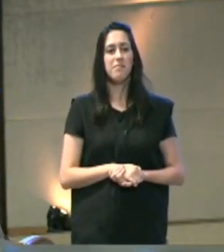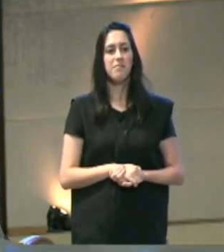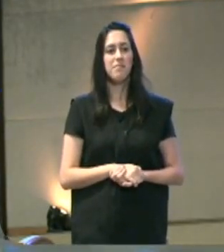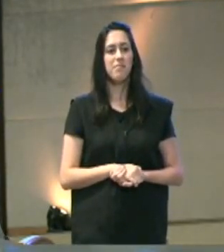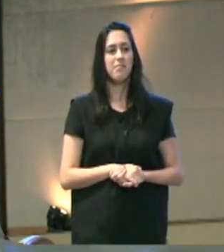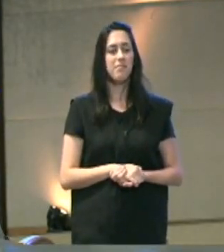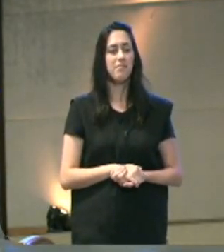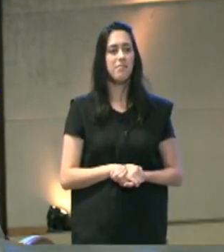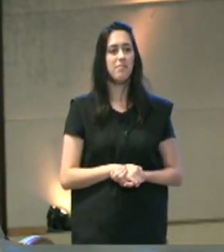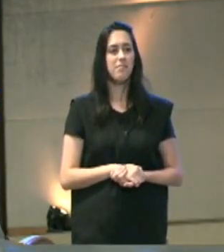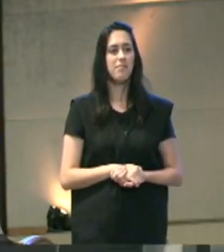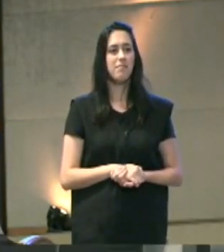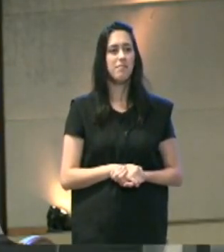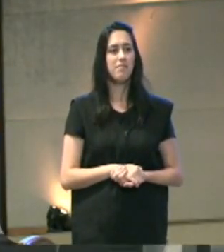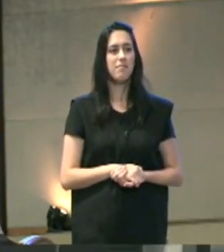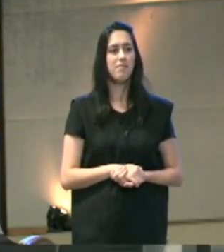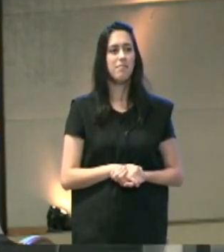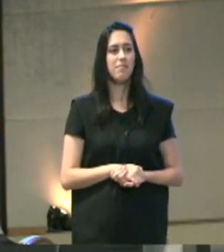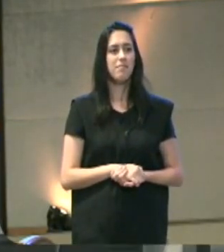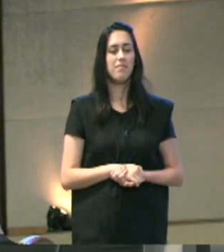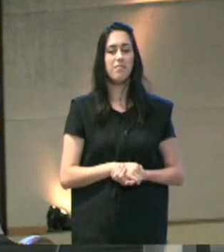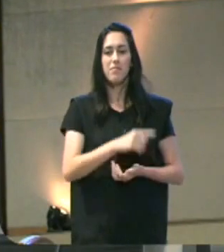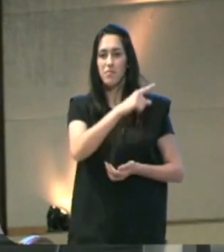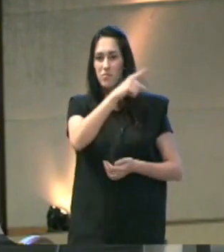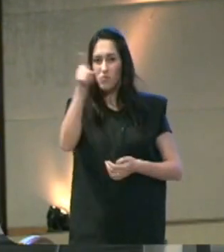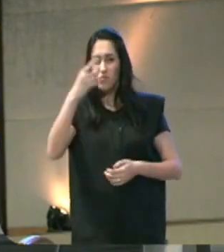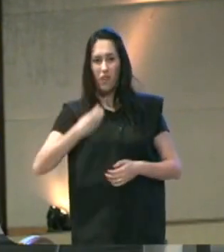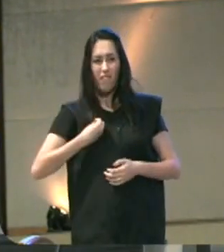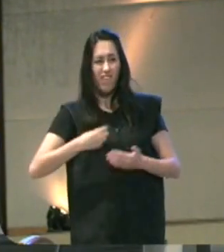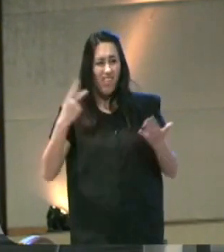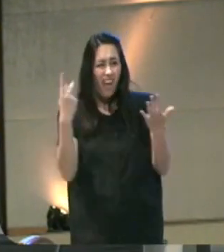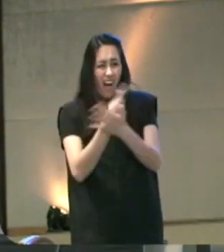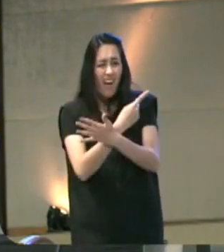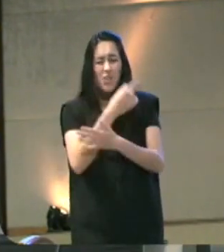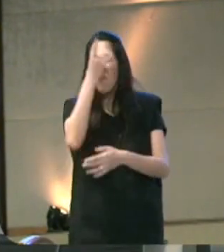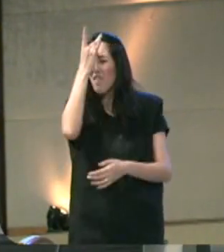É tão fácil você levar um tombo, rapaz.